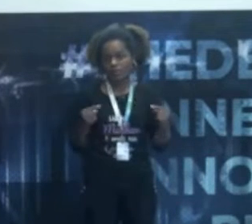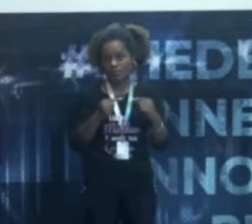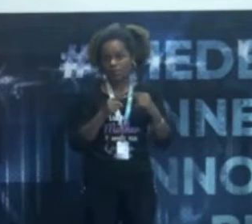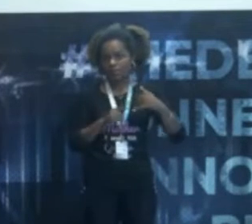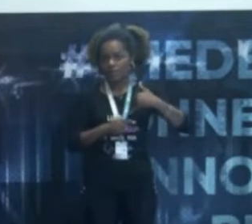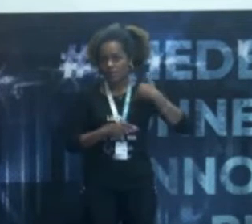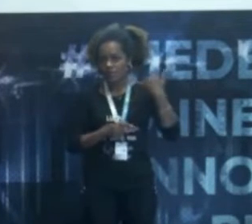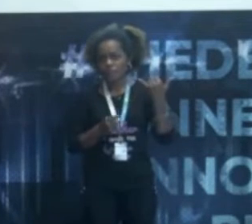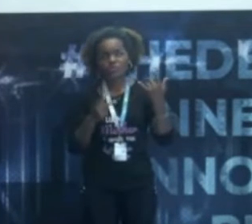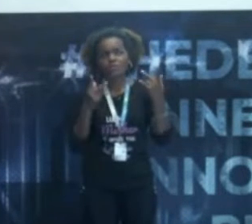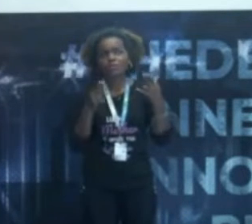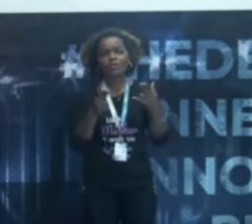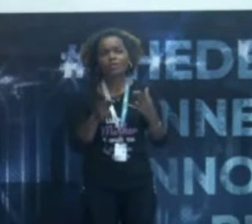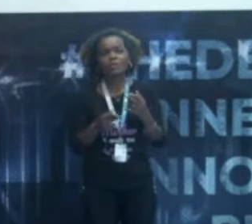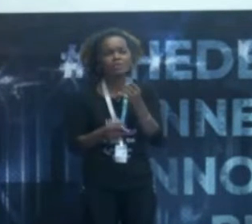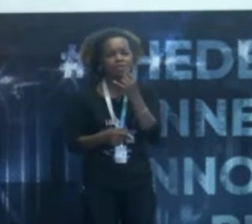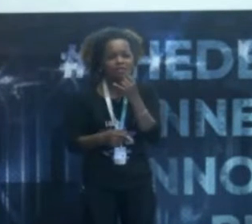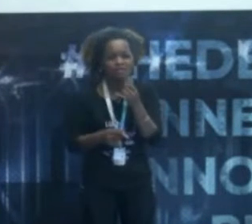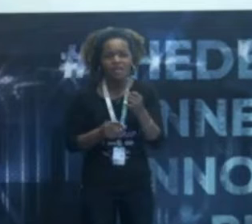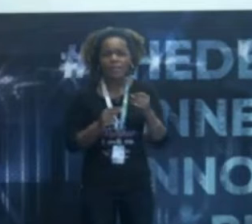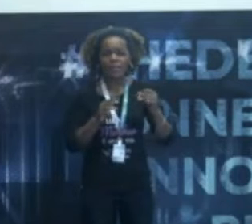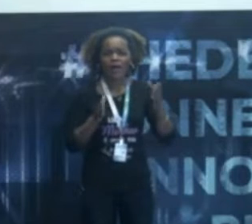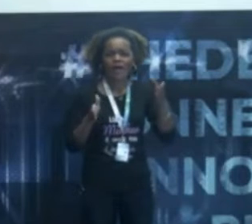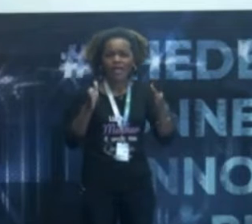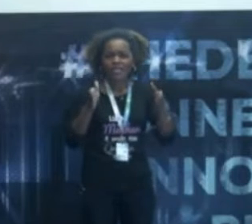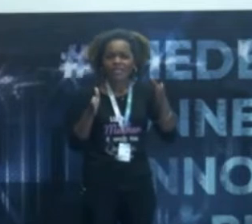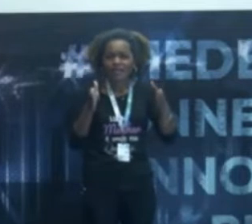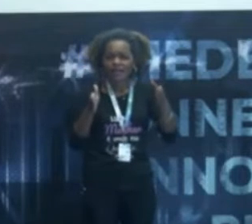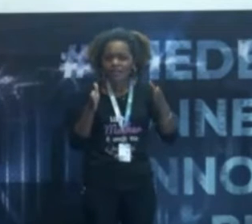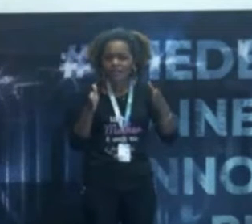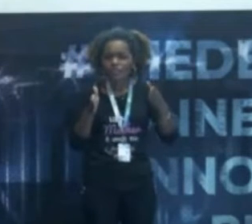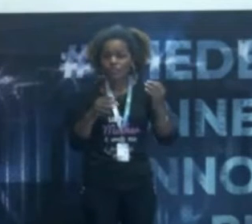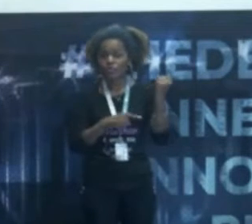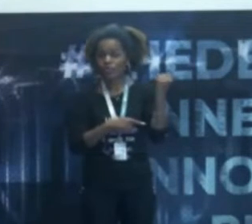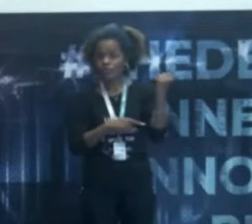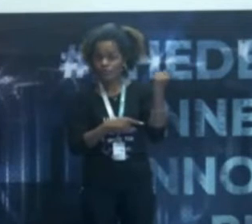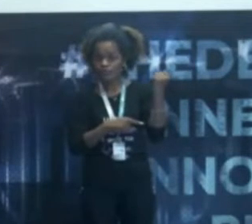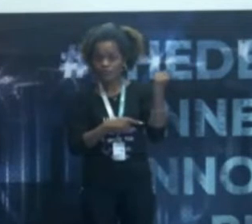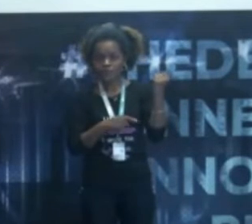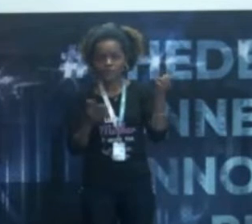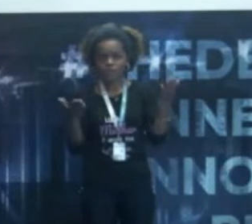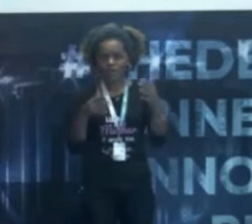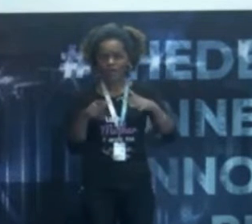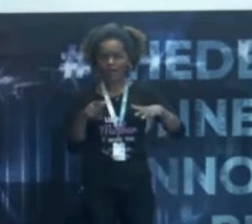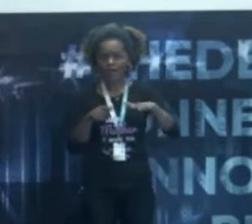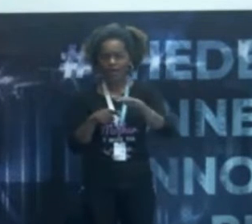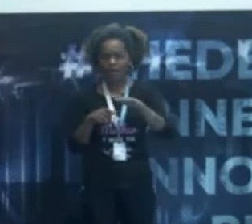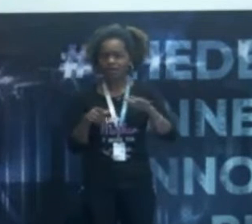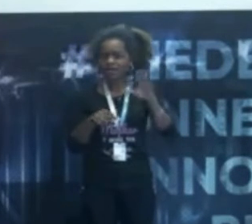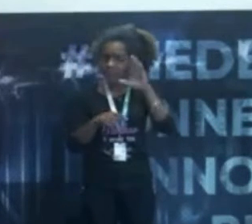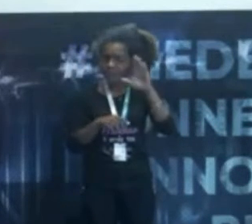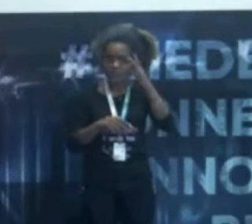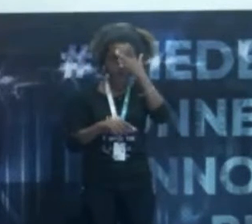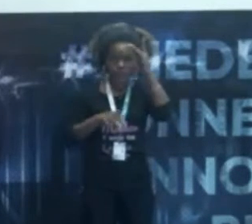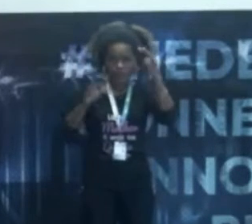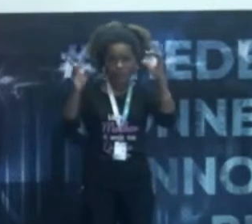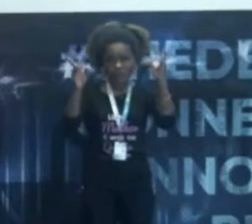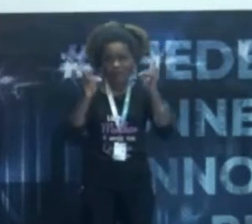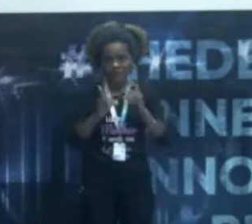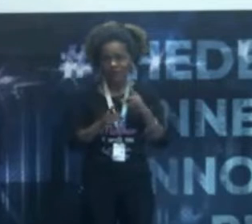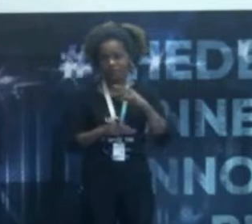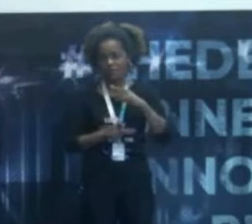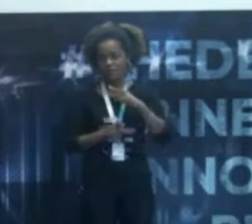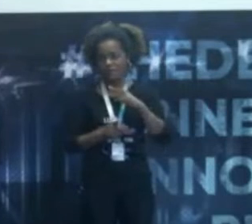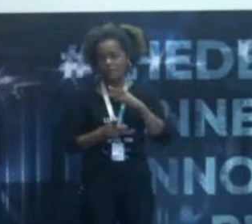com a taxa de empregabilidade desse mesmo recorte populacional, em especial pessoas com deficiência, existem